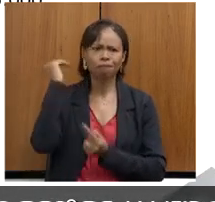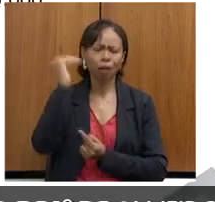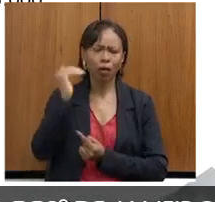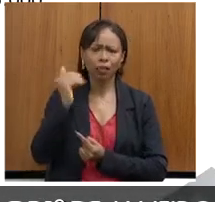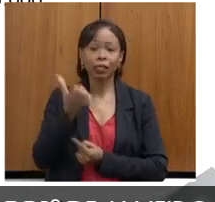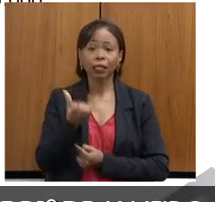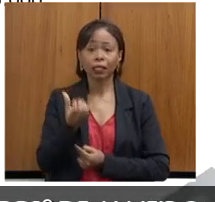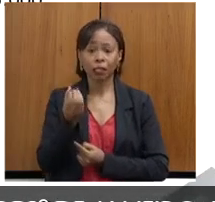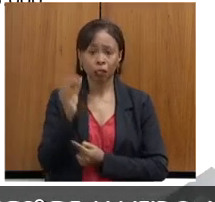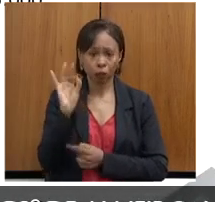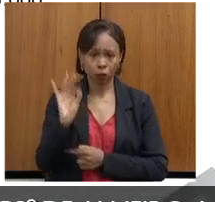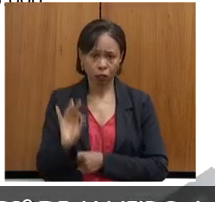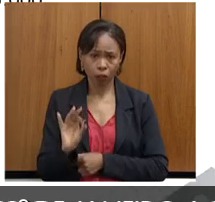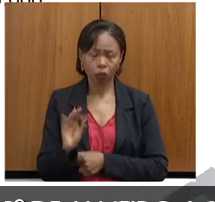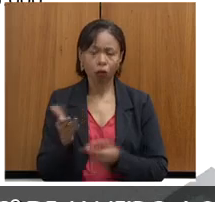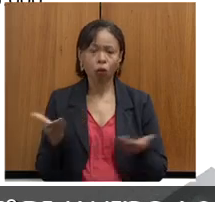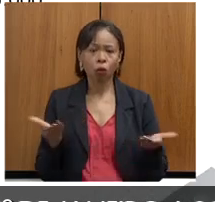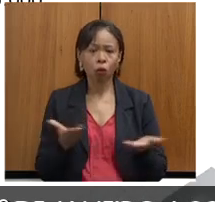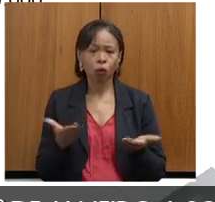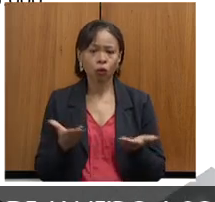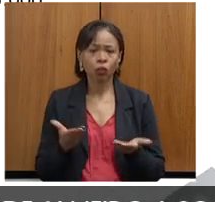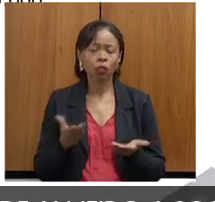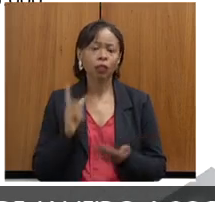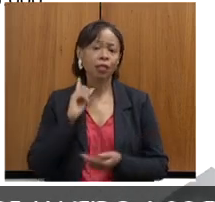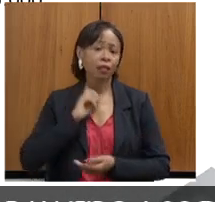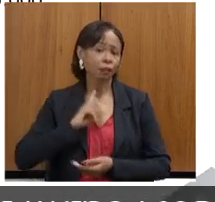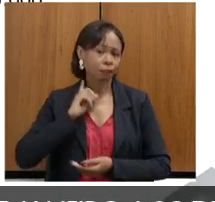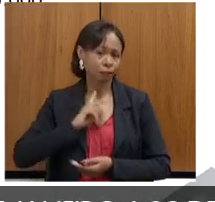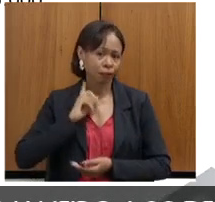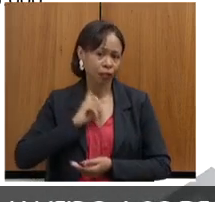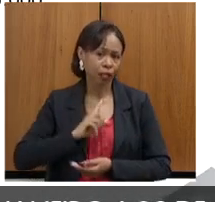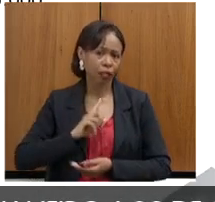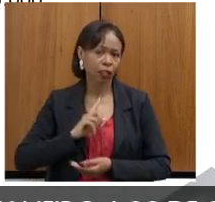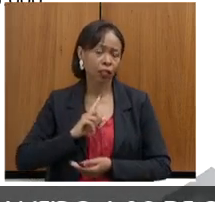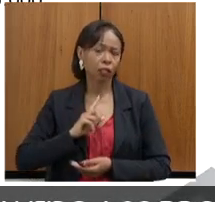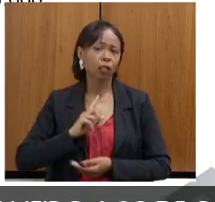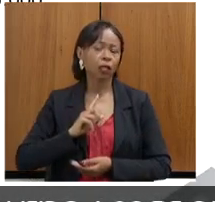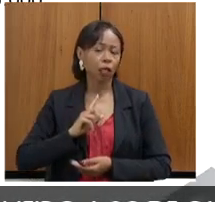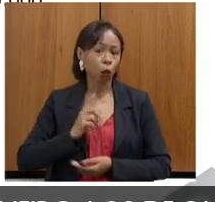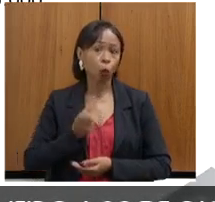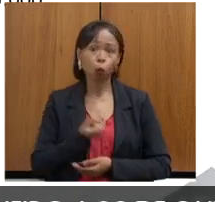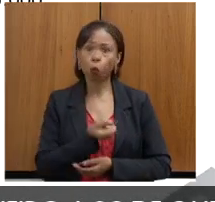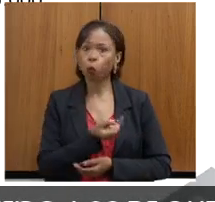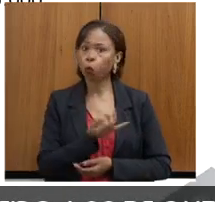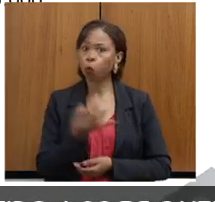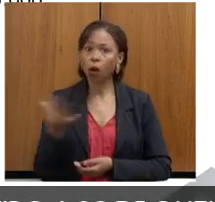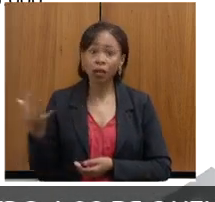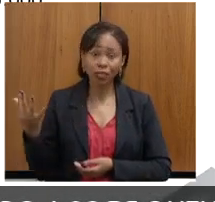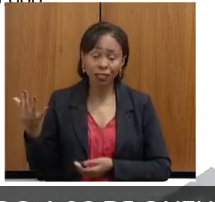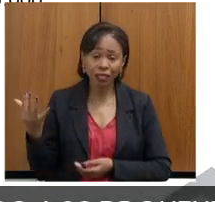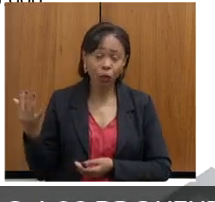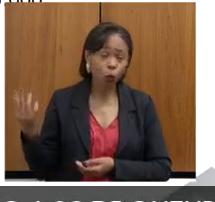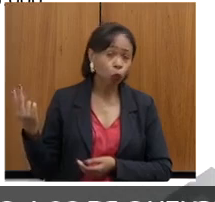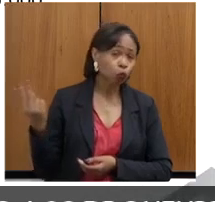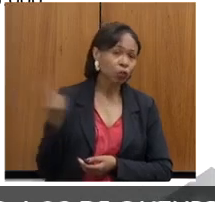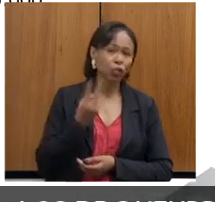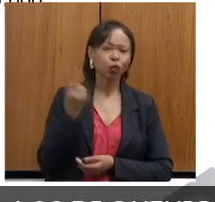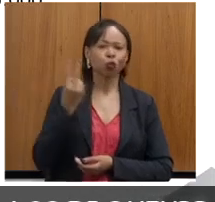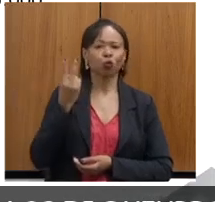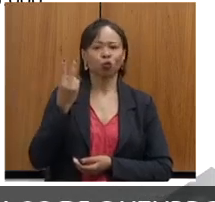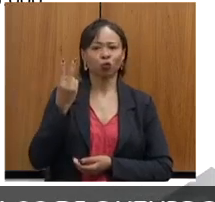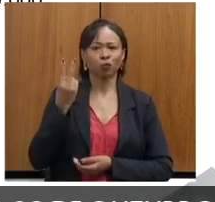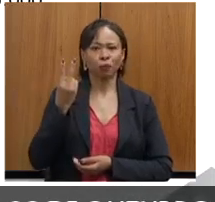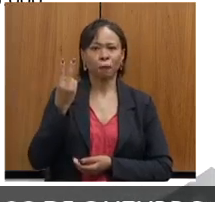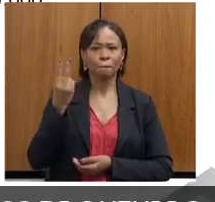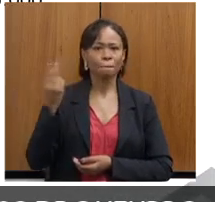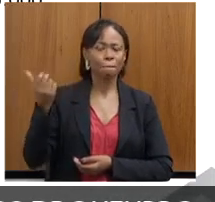cento hoje Minas Gerais e em números absolutos o segundo maior banco de dados